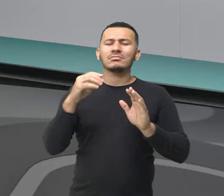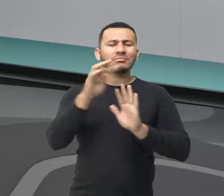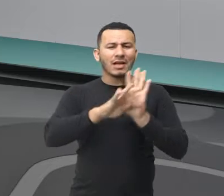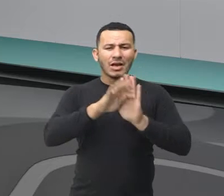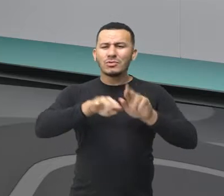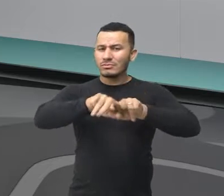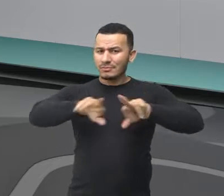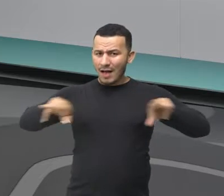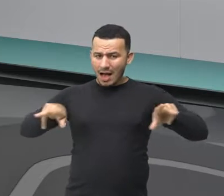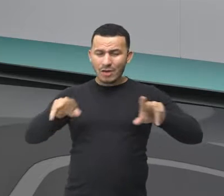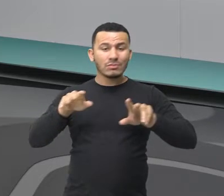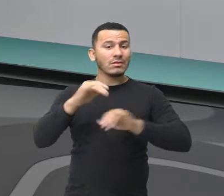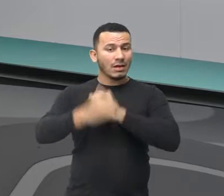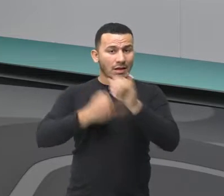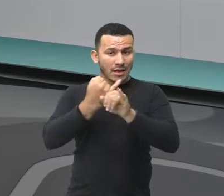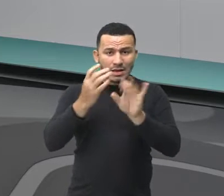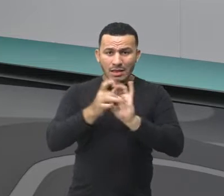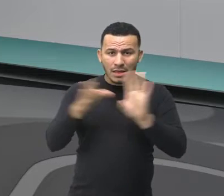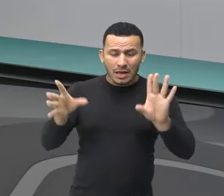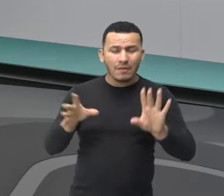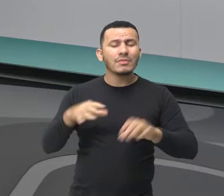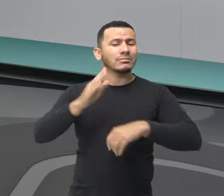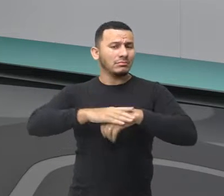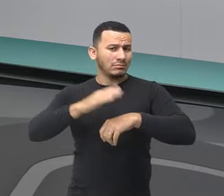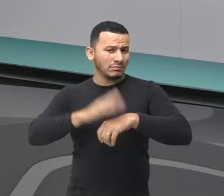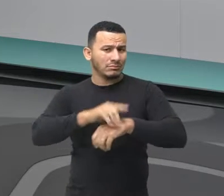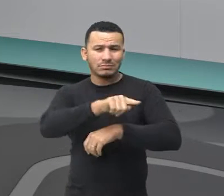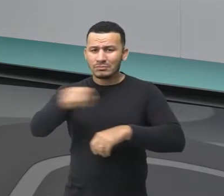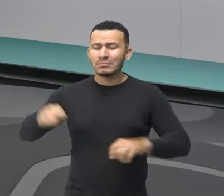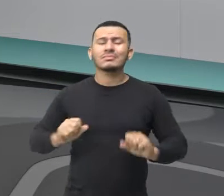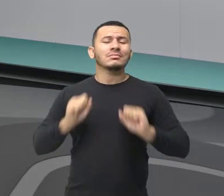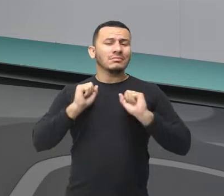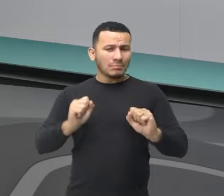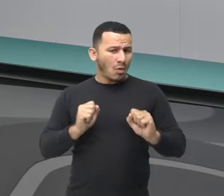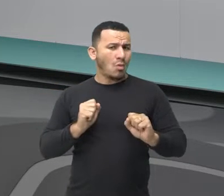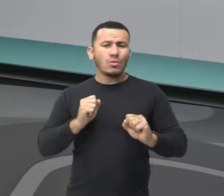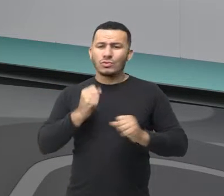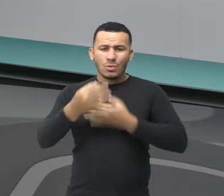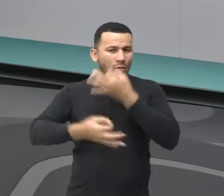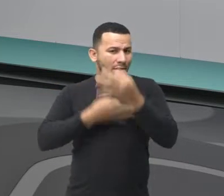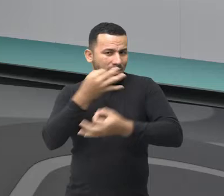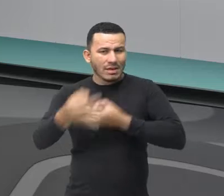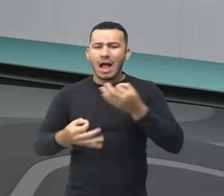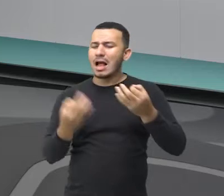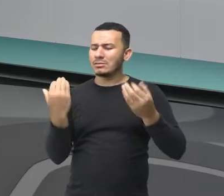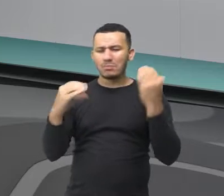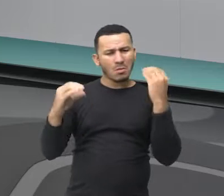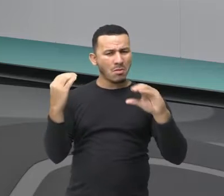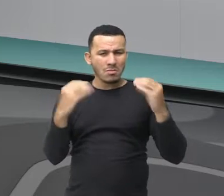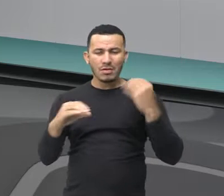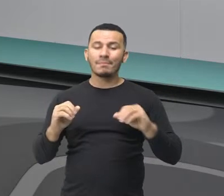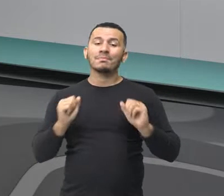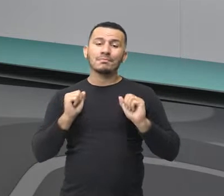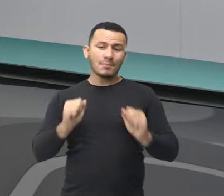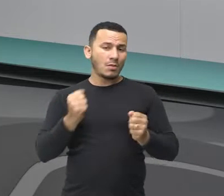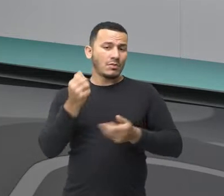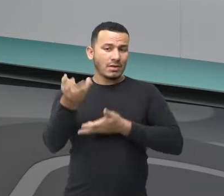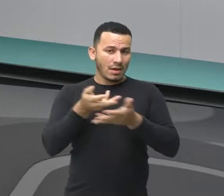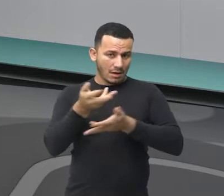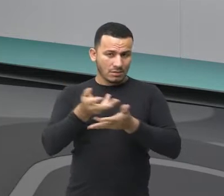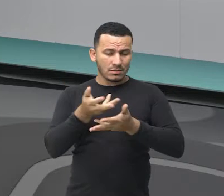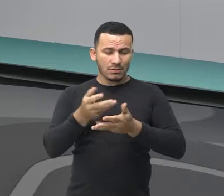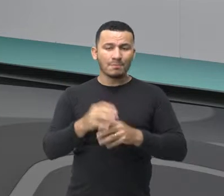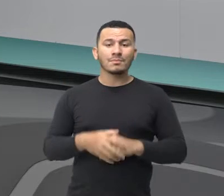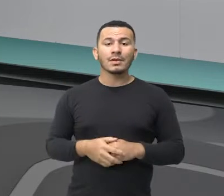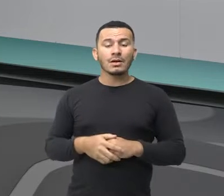estão disponíveis na internet para emitir aí essa questão de informações e tudo mais. E